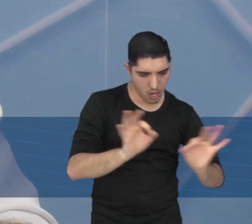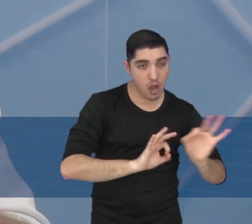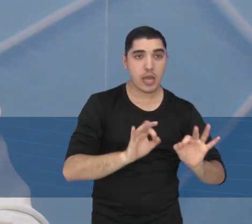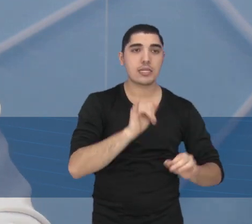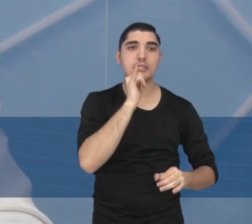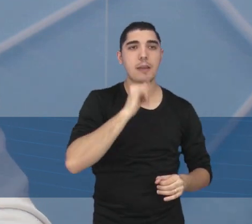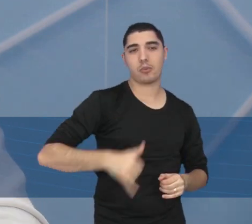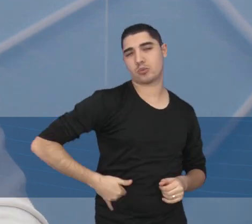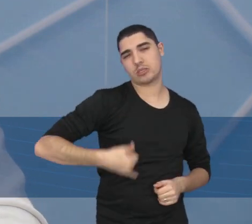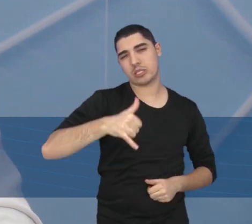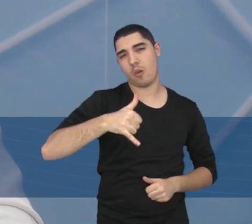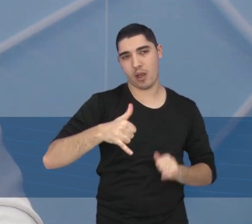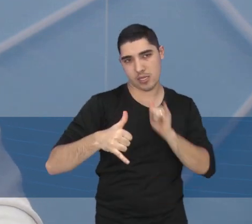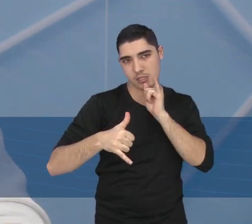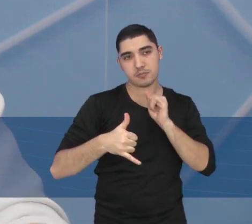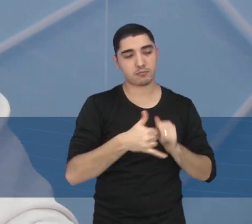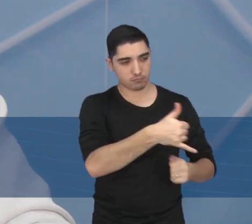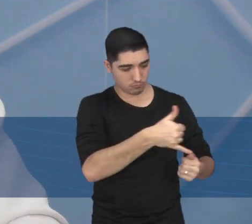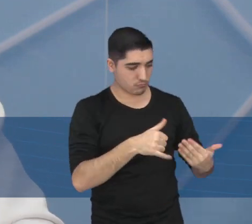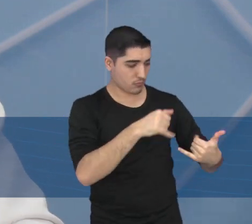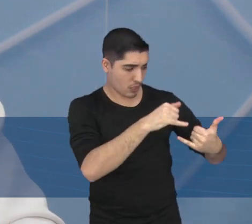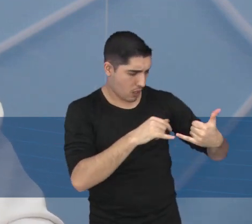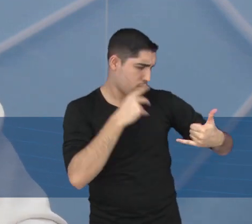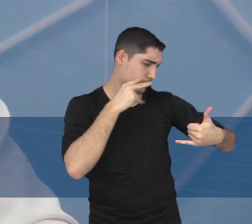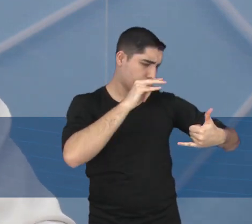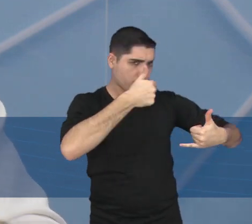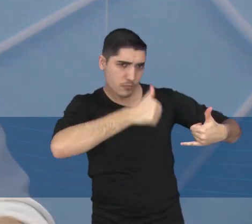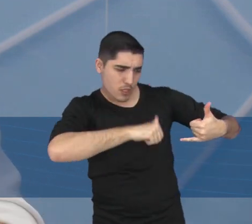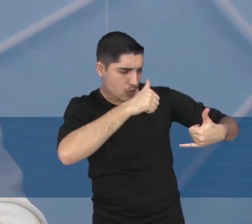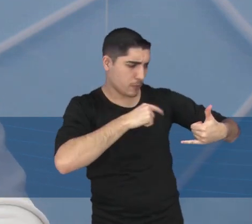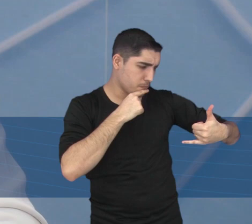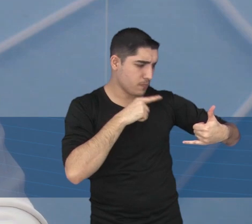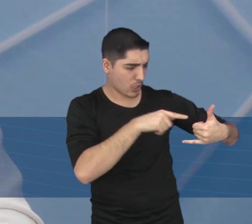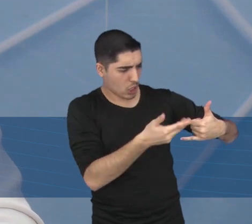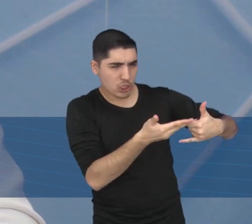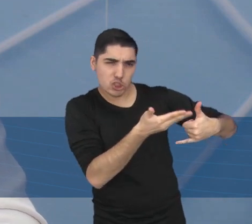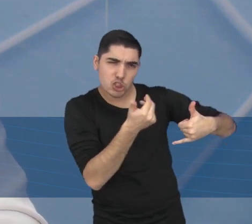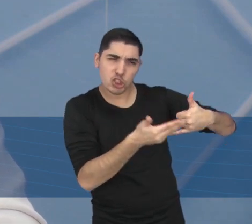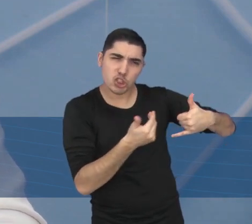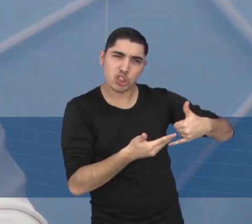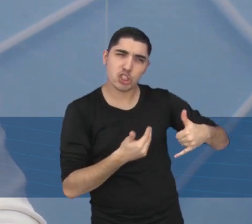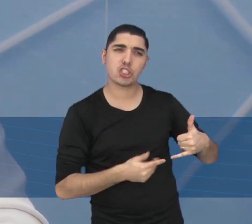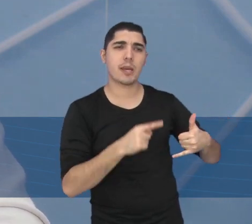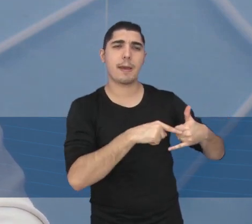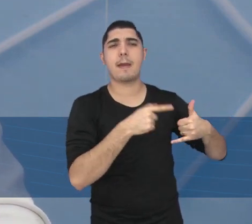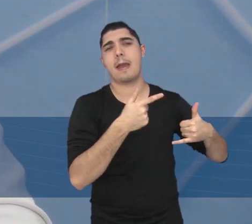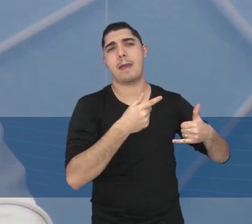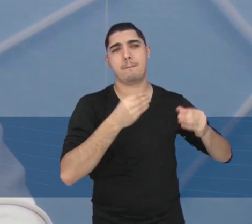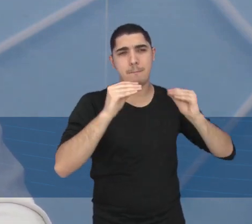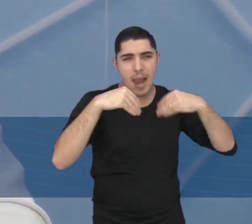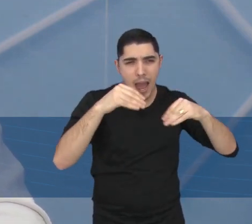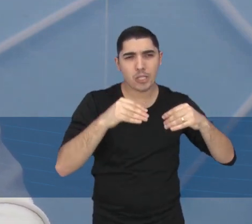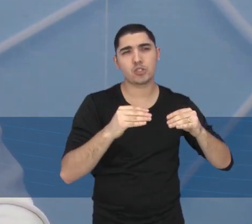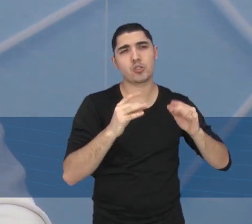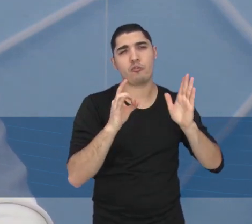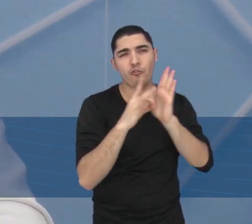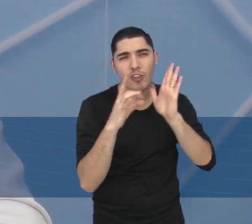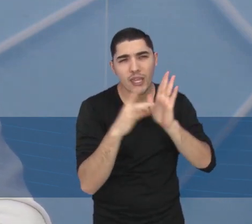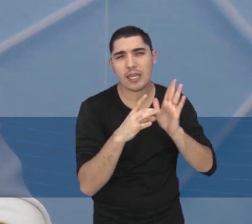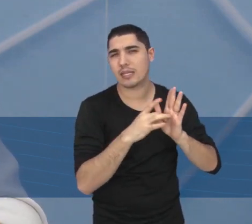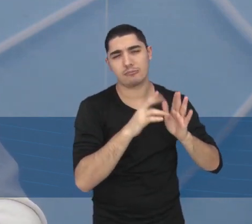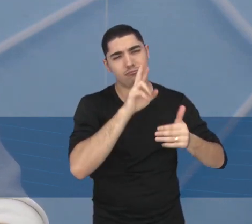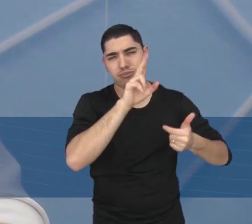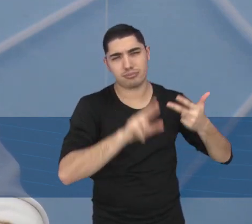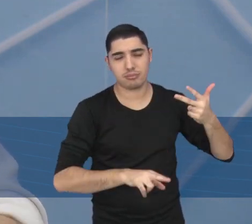ali celular, vamos colocar, a gente vai fazer todas essas evidências do processo e vai sair os resíduos, plástico, vidro, metais, etc. E